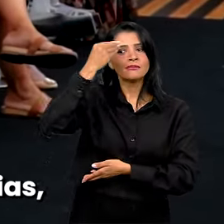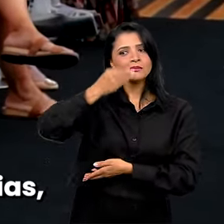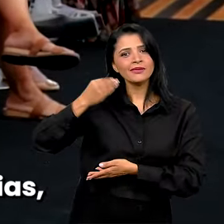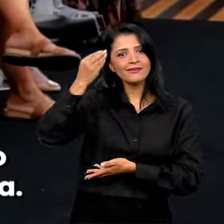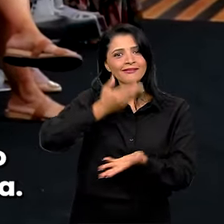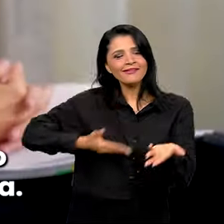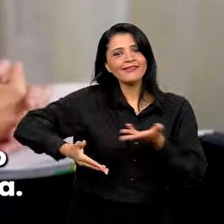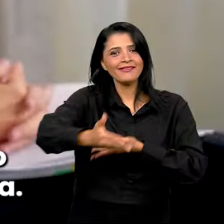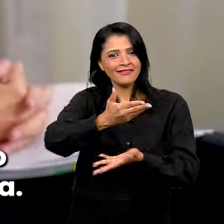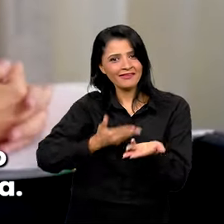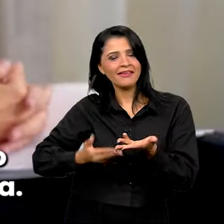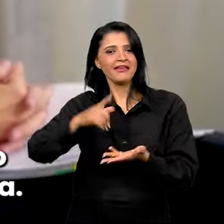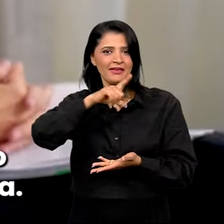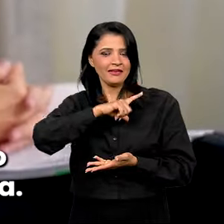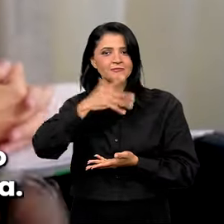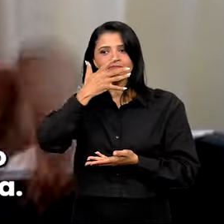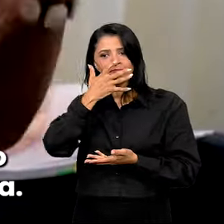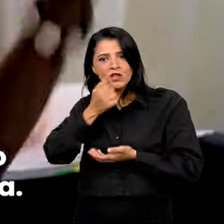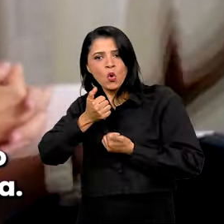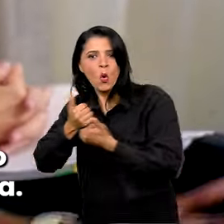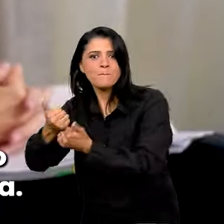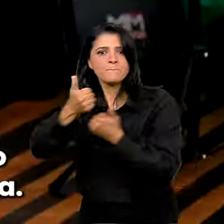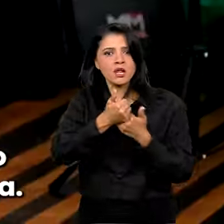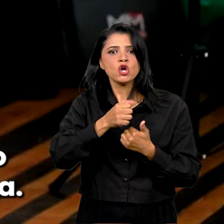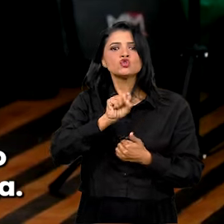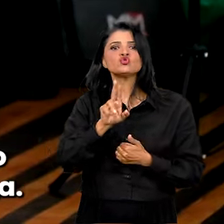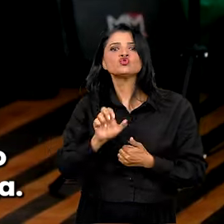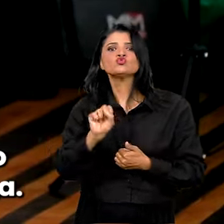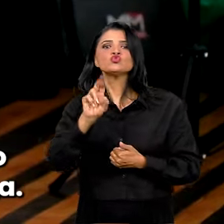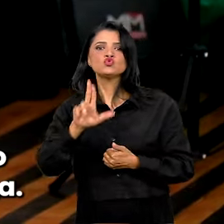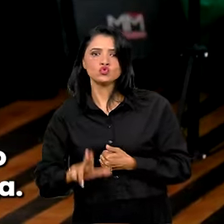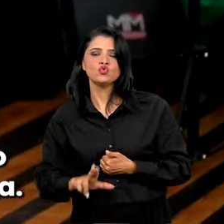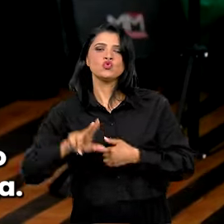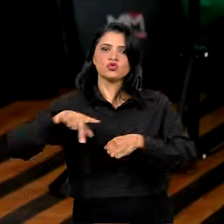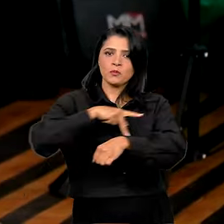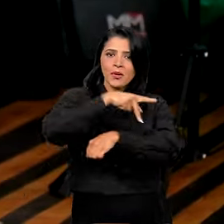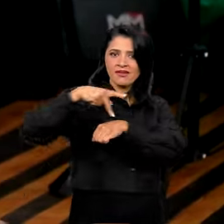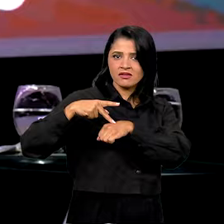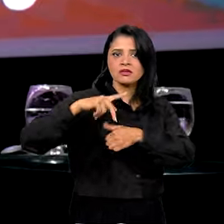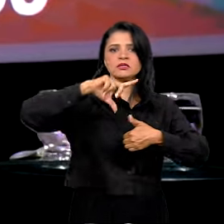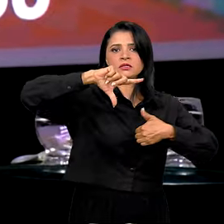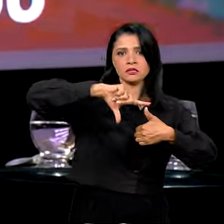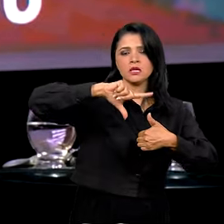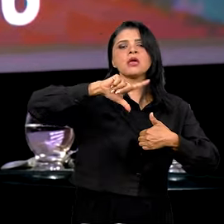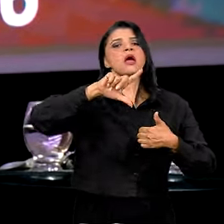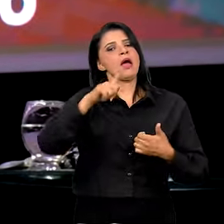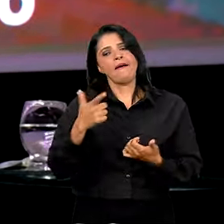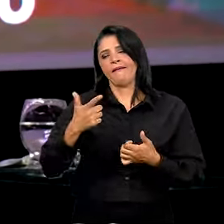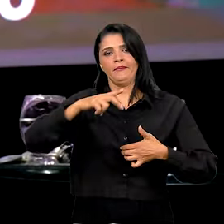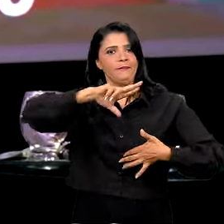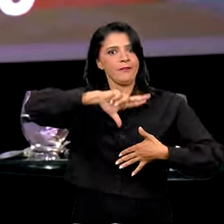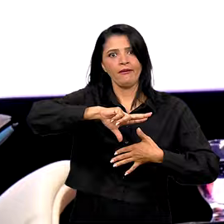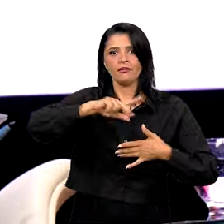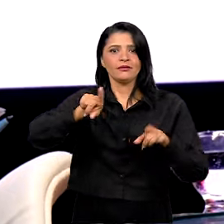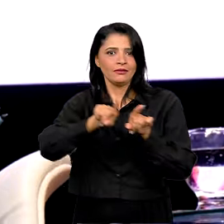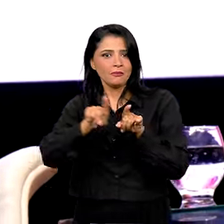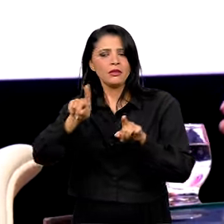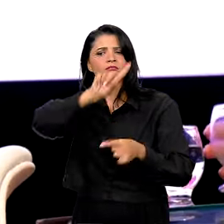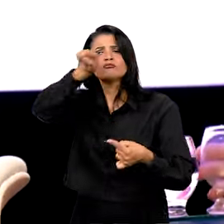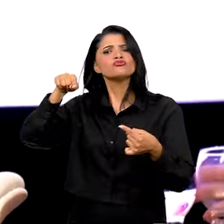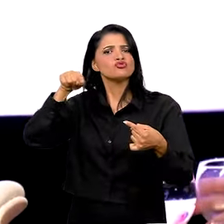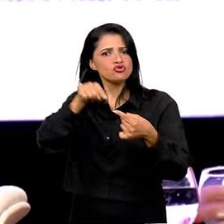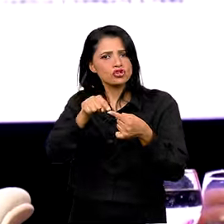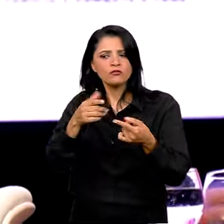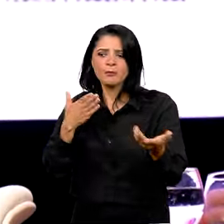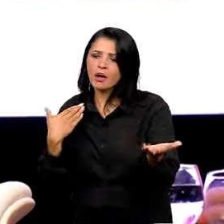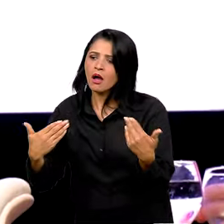de troca experiências como eu diia no espírito da cooperação sulsul entre os países da América Latina mas também tem como objetivo